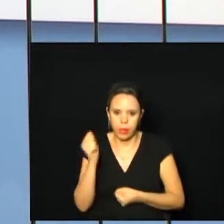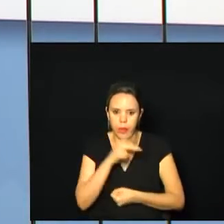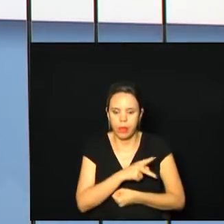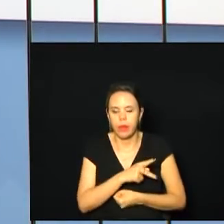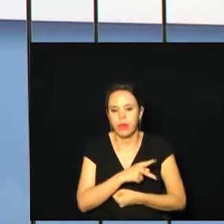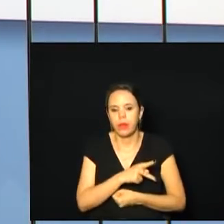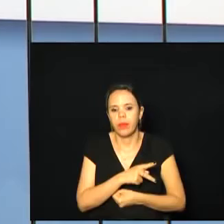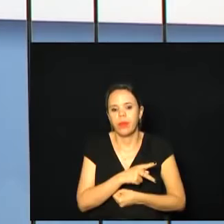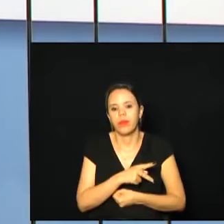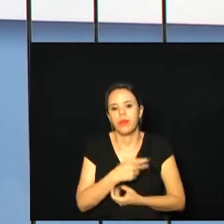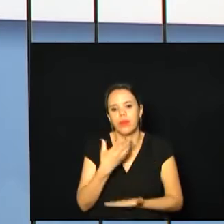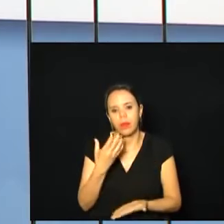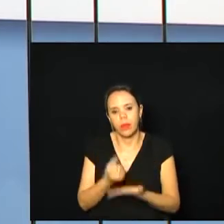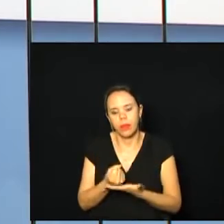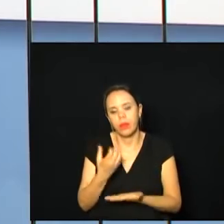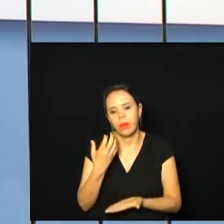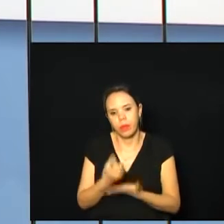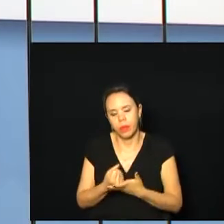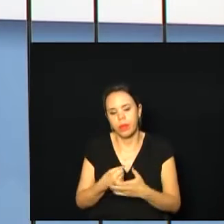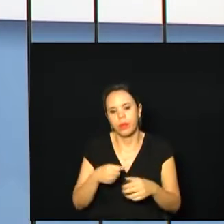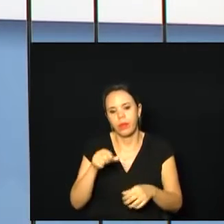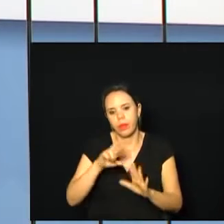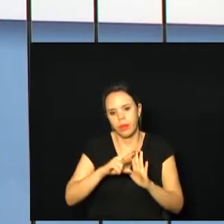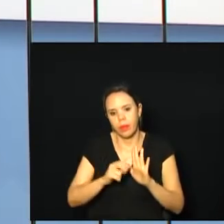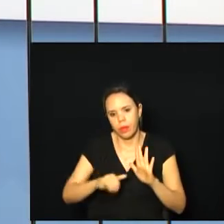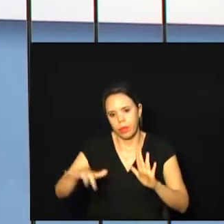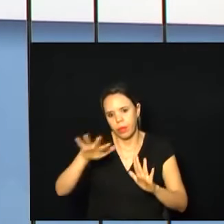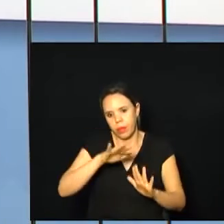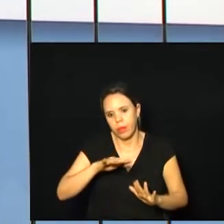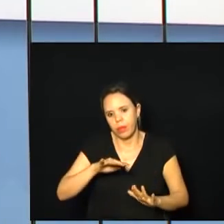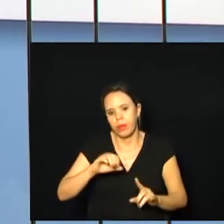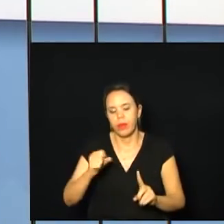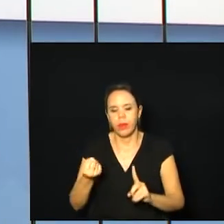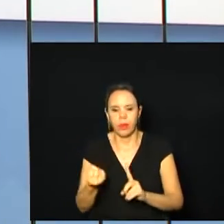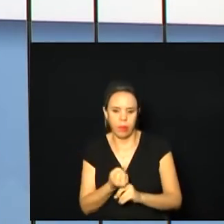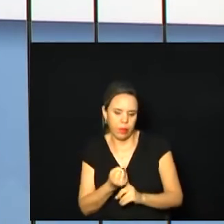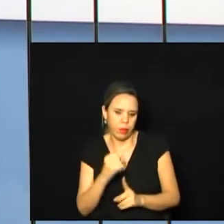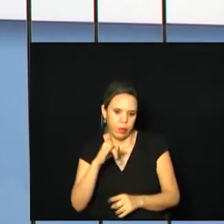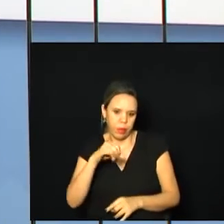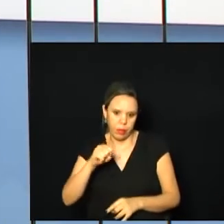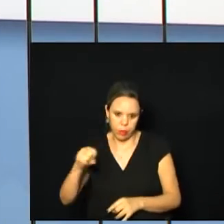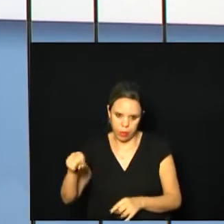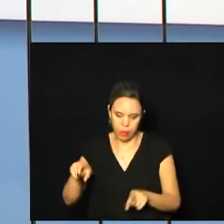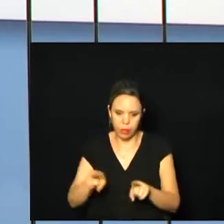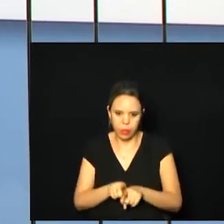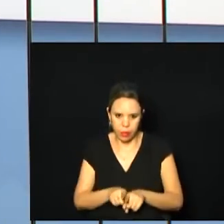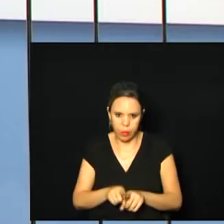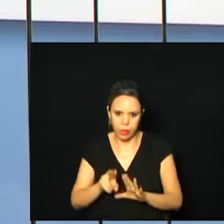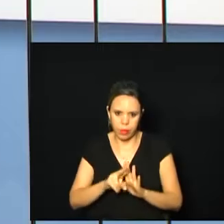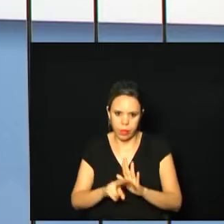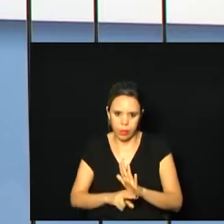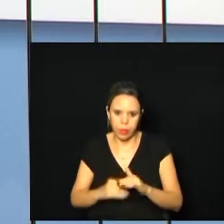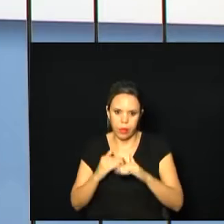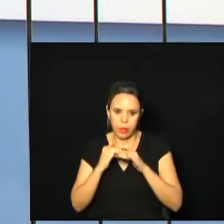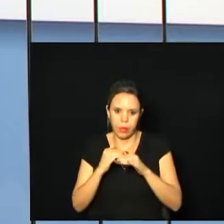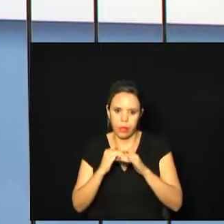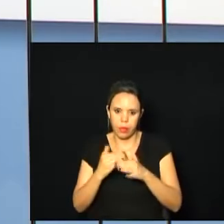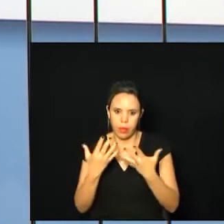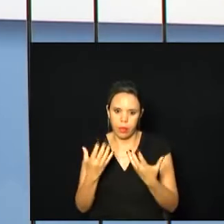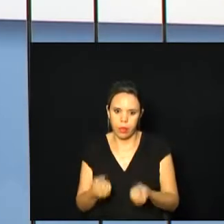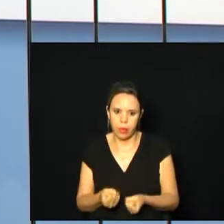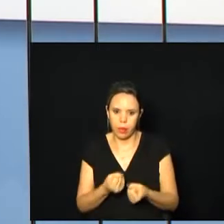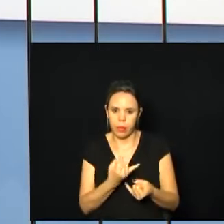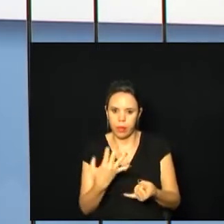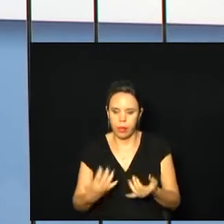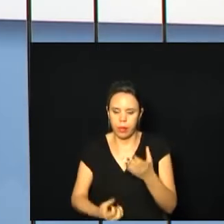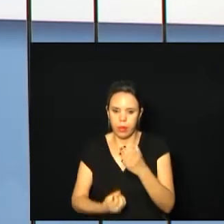aposentadoria e pensões pelo regime geral da Previdência Social, estabelecendo também parâmetros para adesão ou